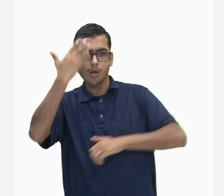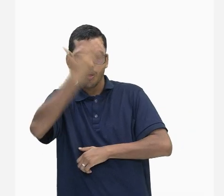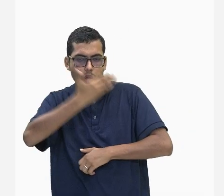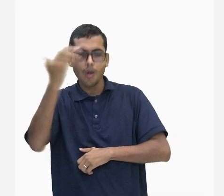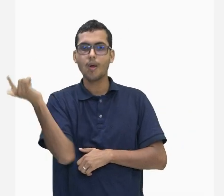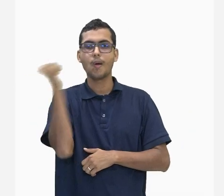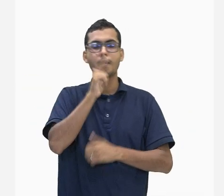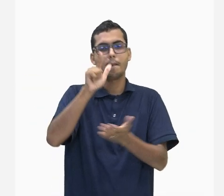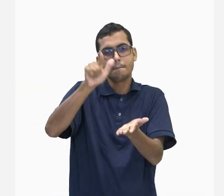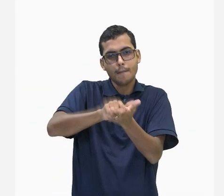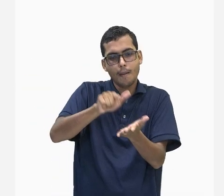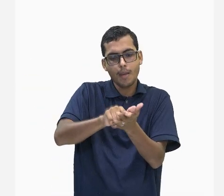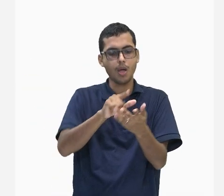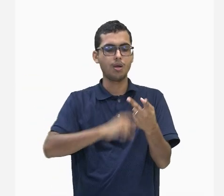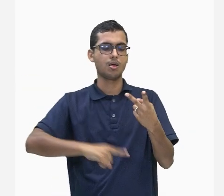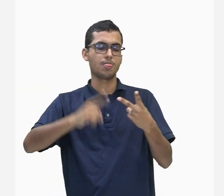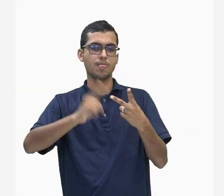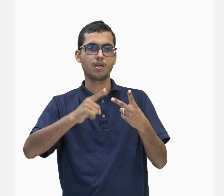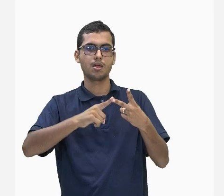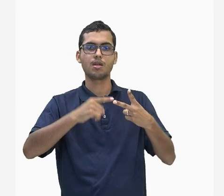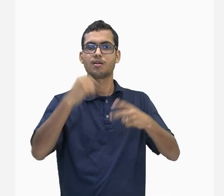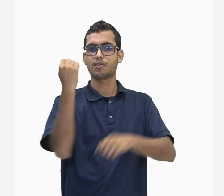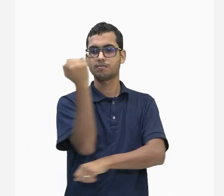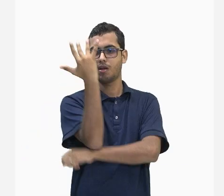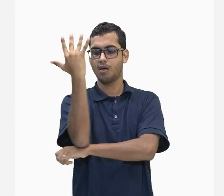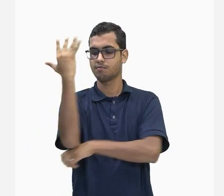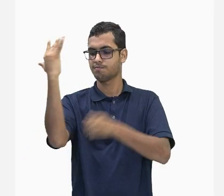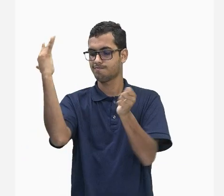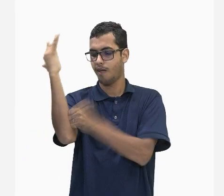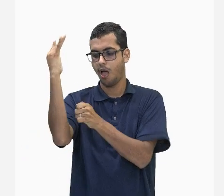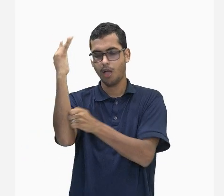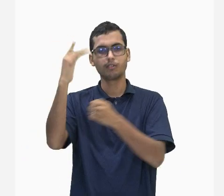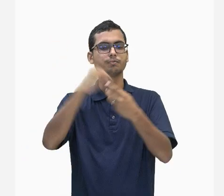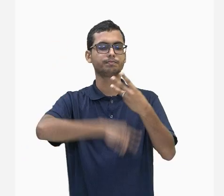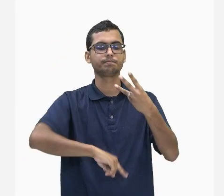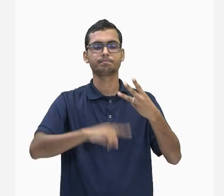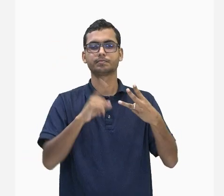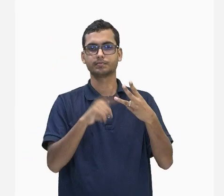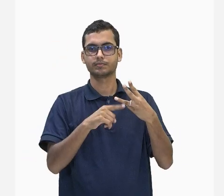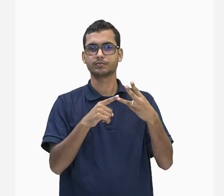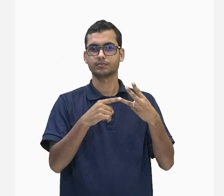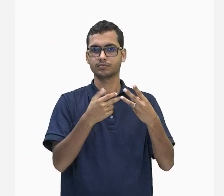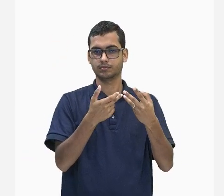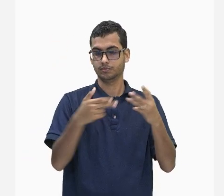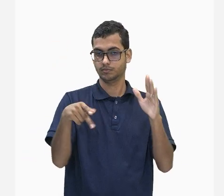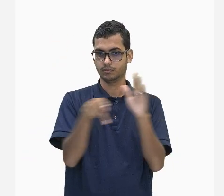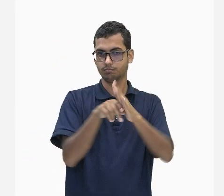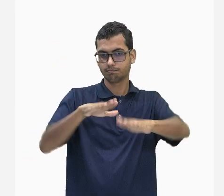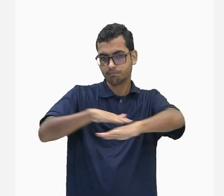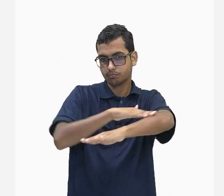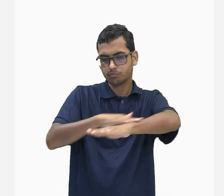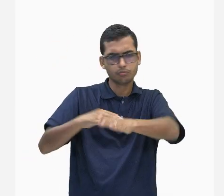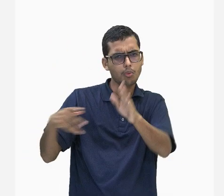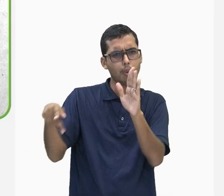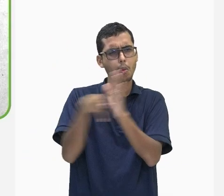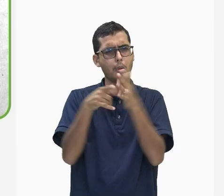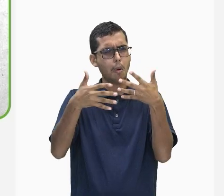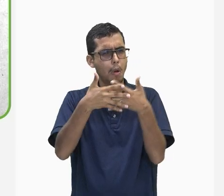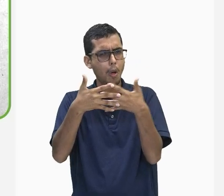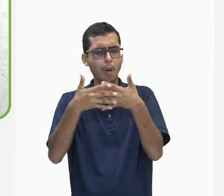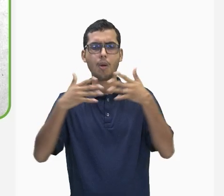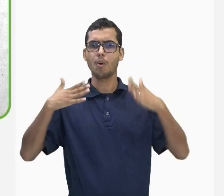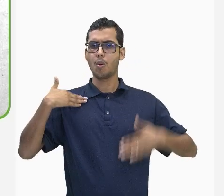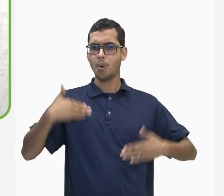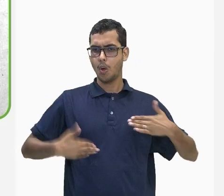papel, madeira e até tecido do corpo humano, formando imagens em chapas fotográficas. Então, não